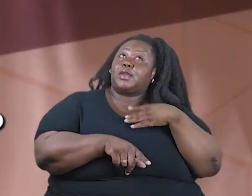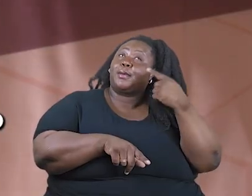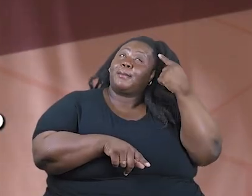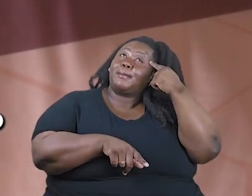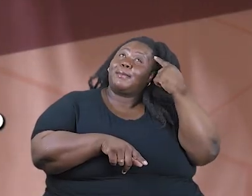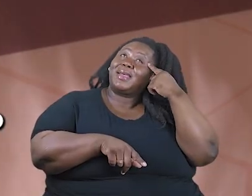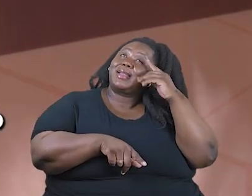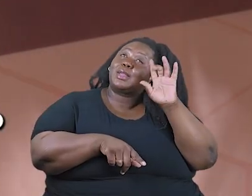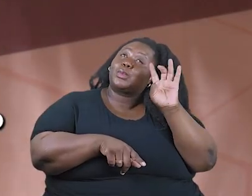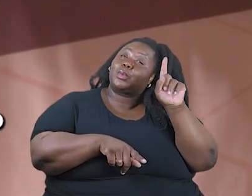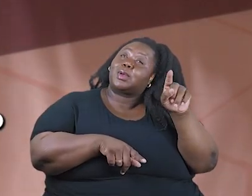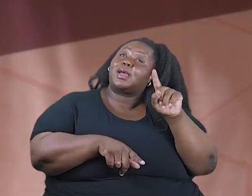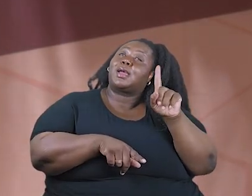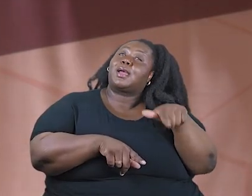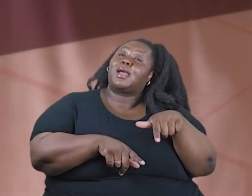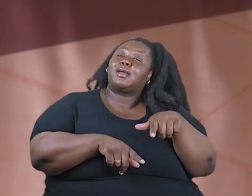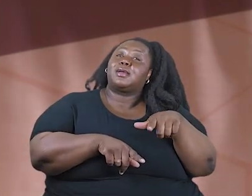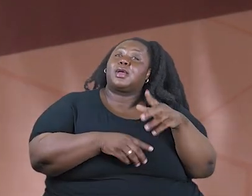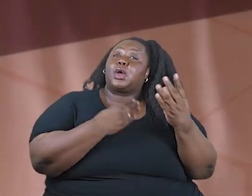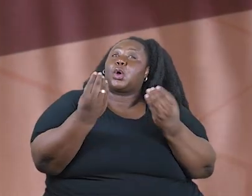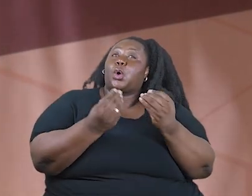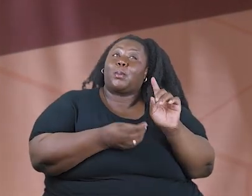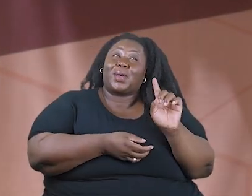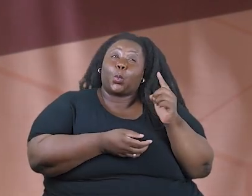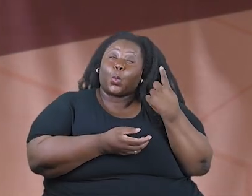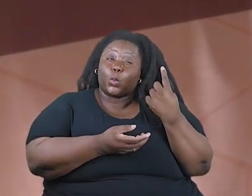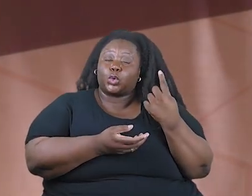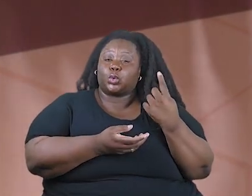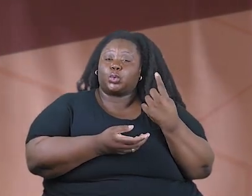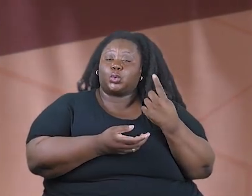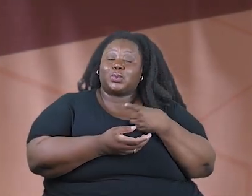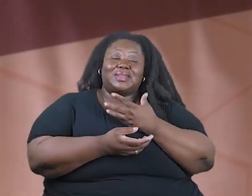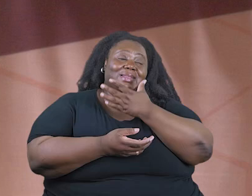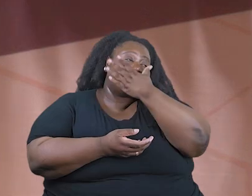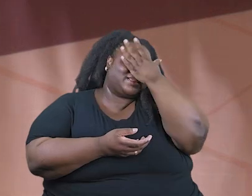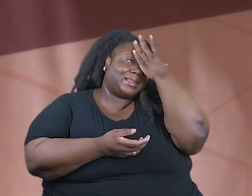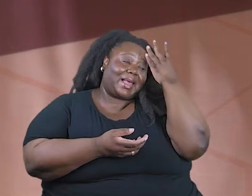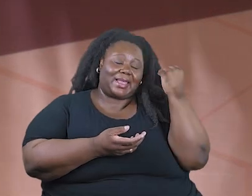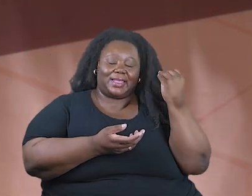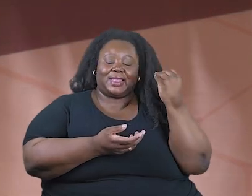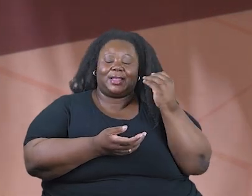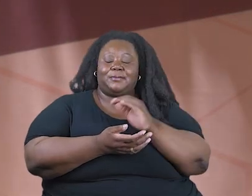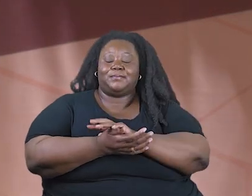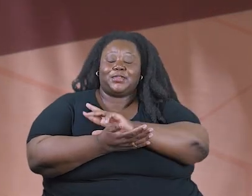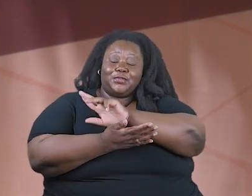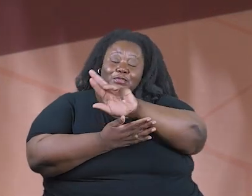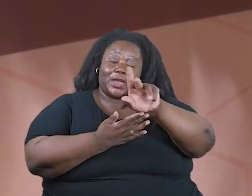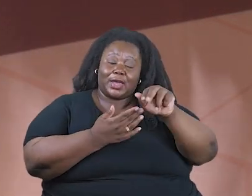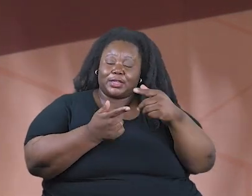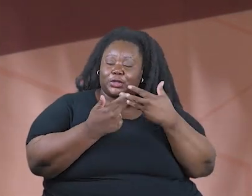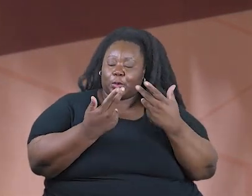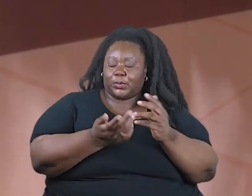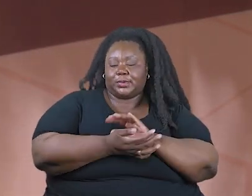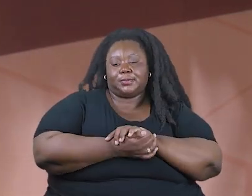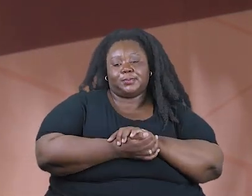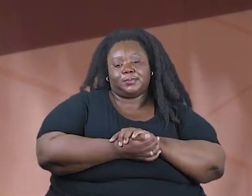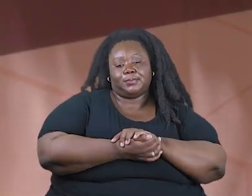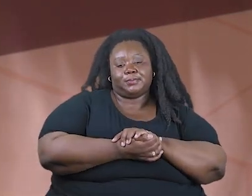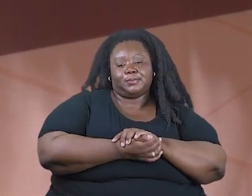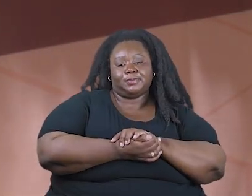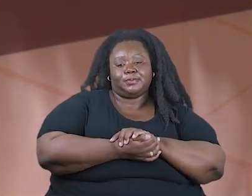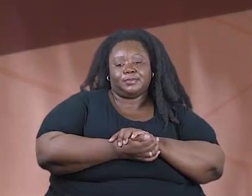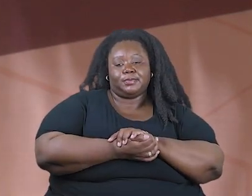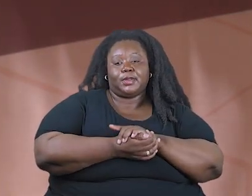no entendimento da obra de arte como um item único, né? E esquece dessa multiplicidade, né? E